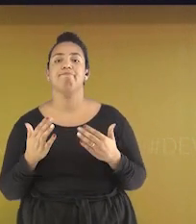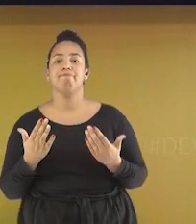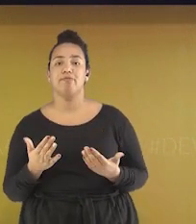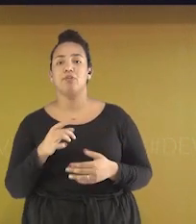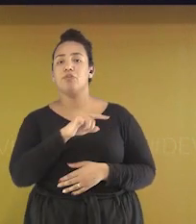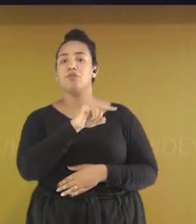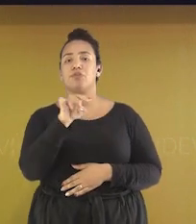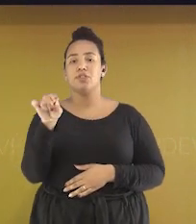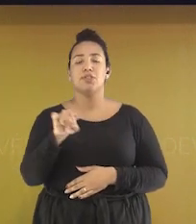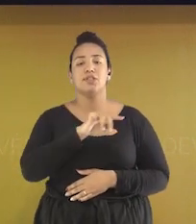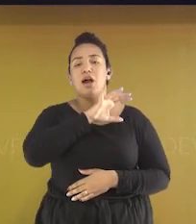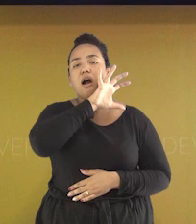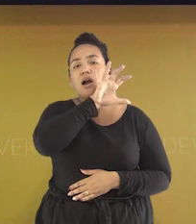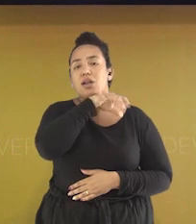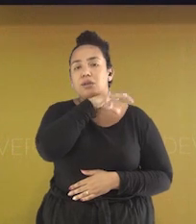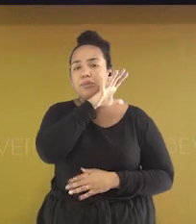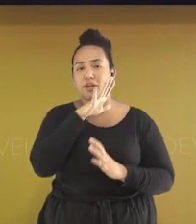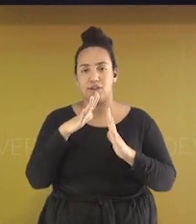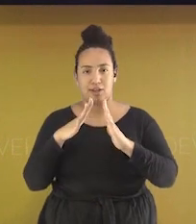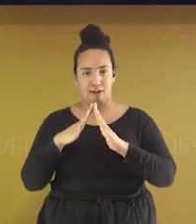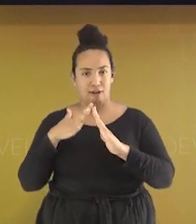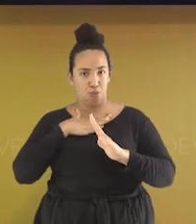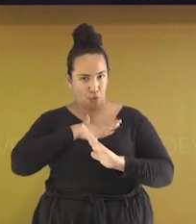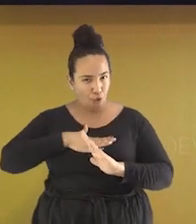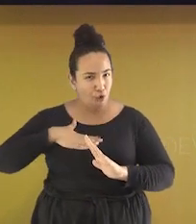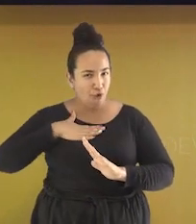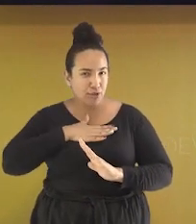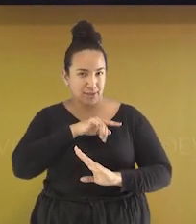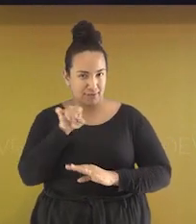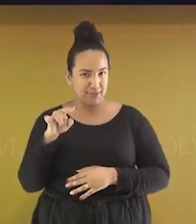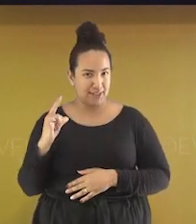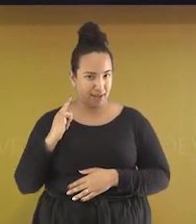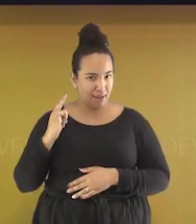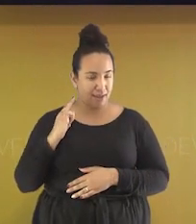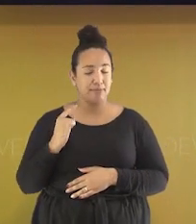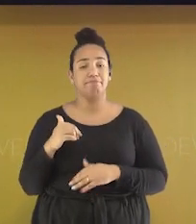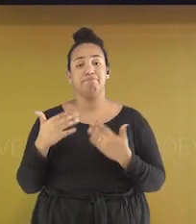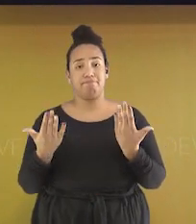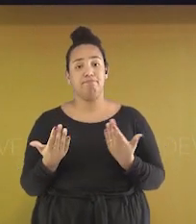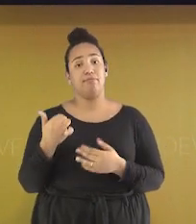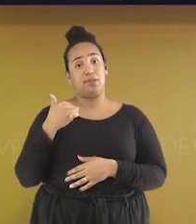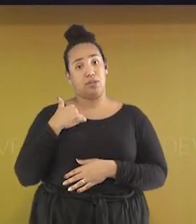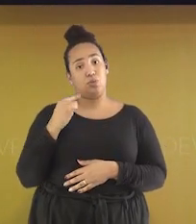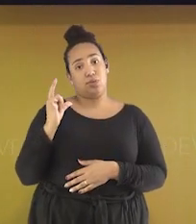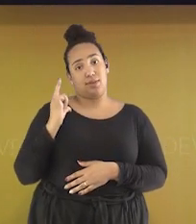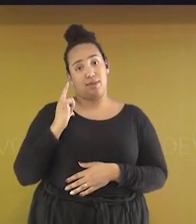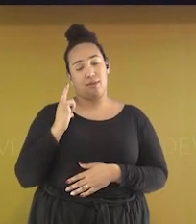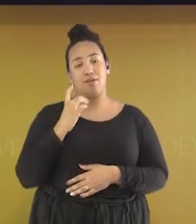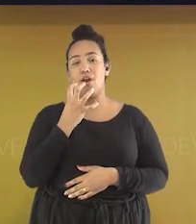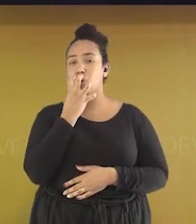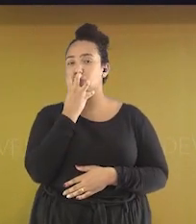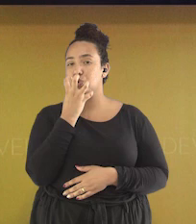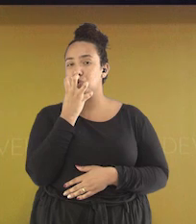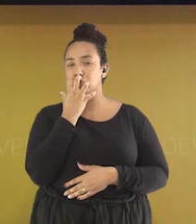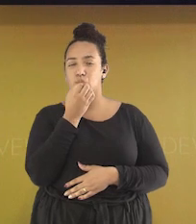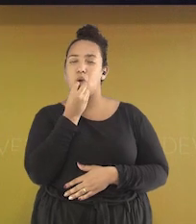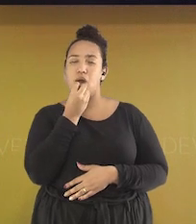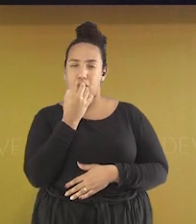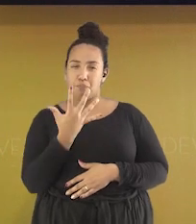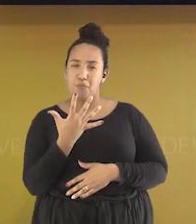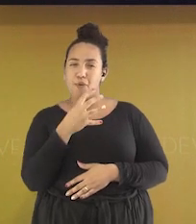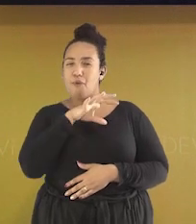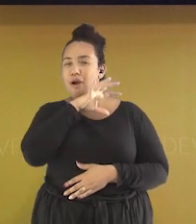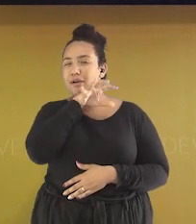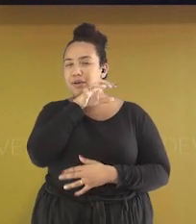Você gosta de animais de estimação? Tem algum em casa? Eu tenho um cachorro. É tão boa a companhia